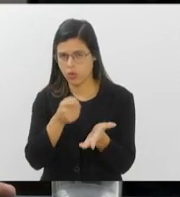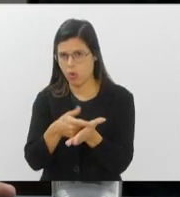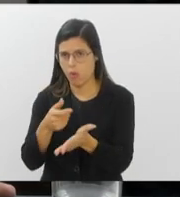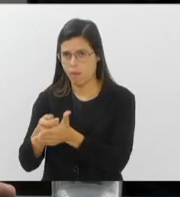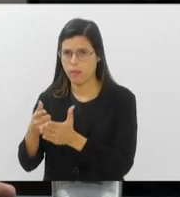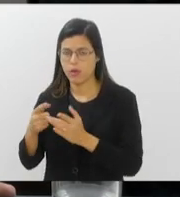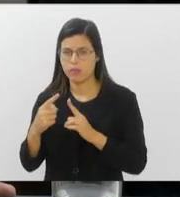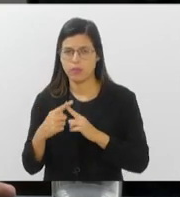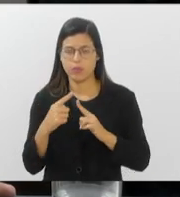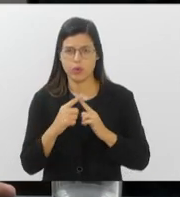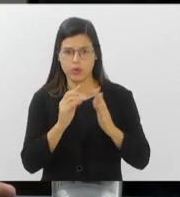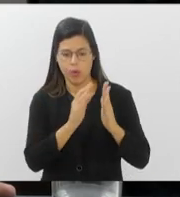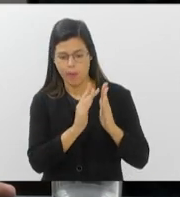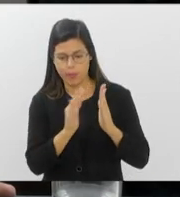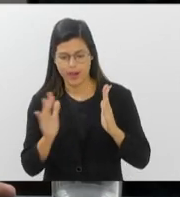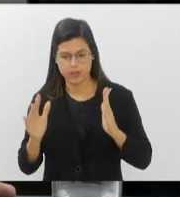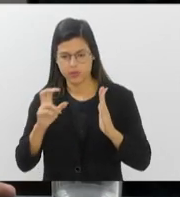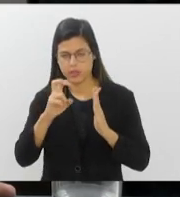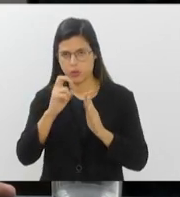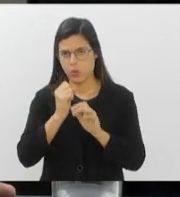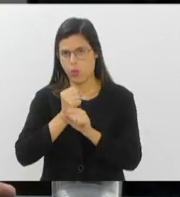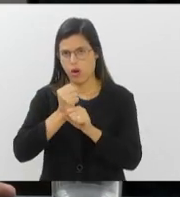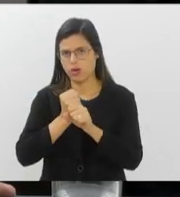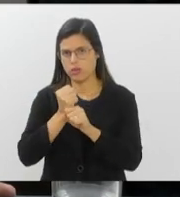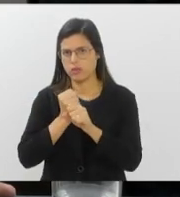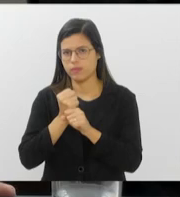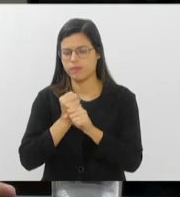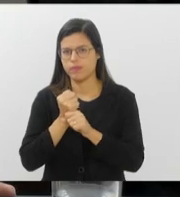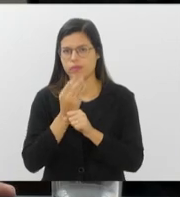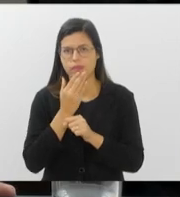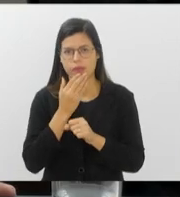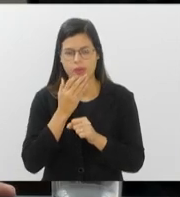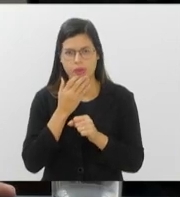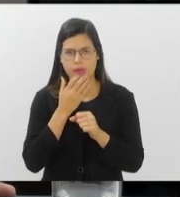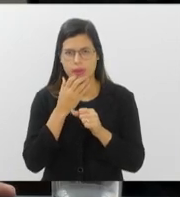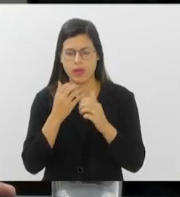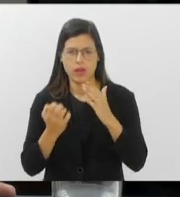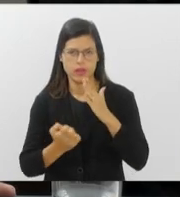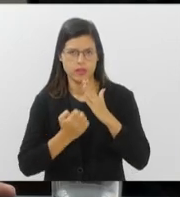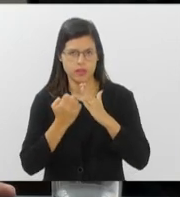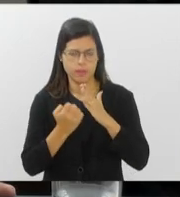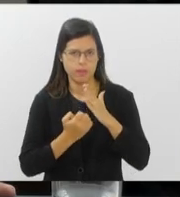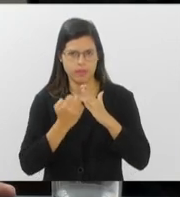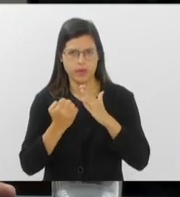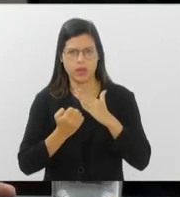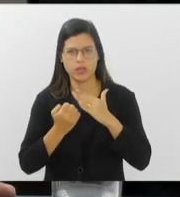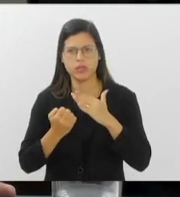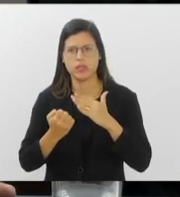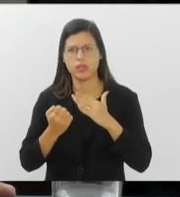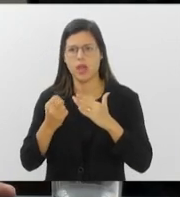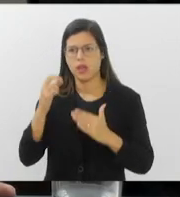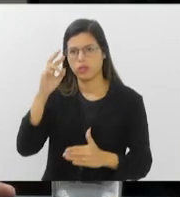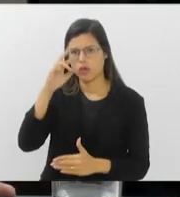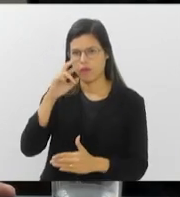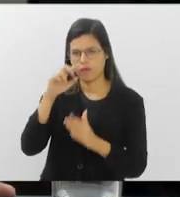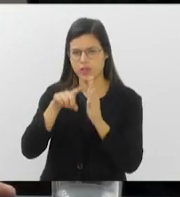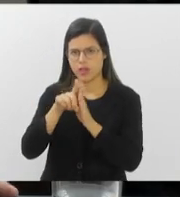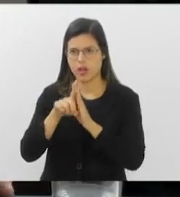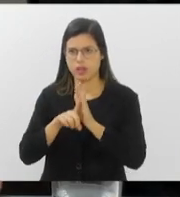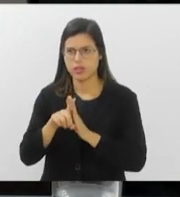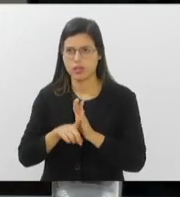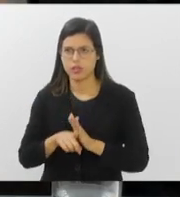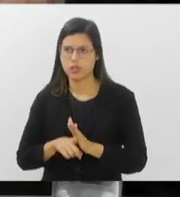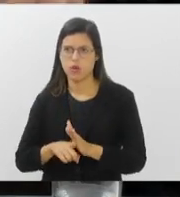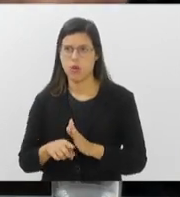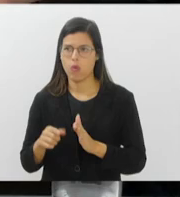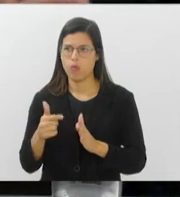de 5 anos... E as empresas de vistorias que deviam estar credenciadas na concessionária não estavam. E